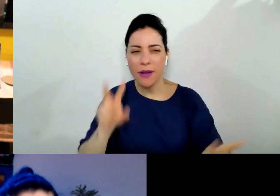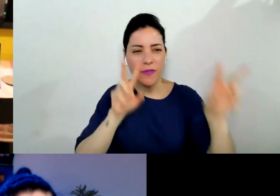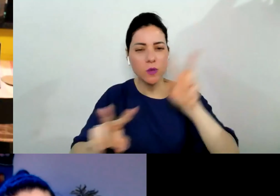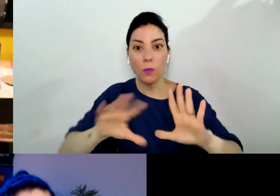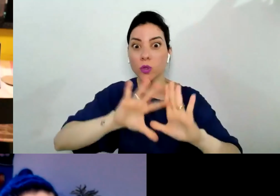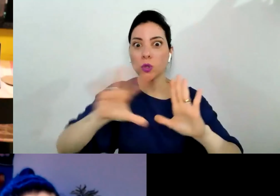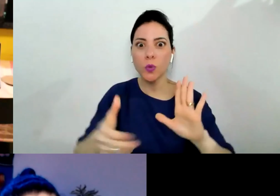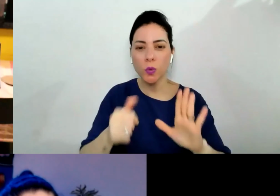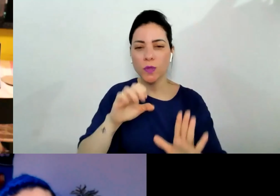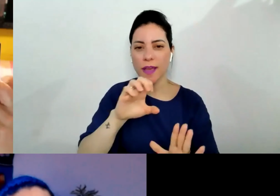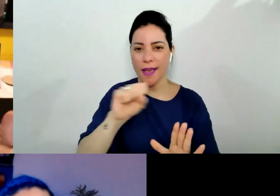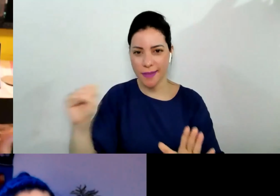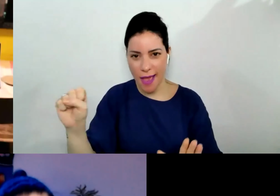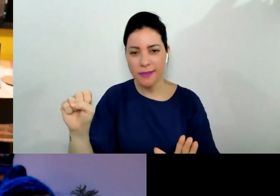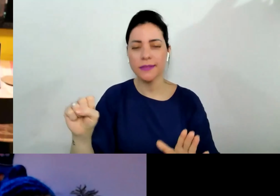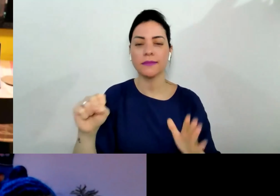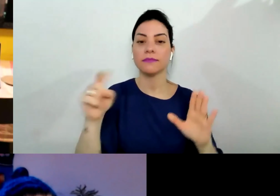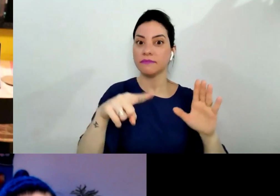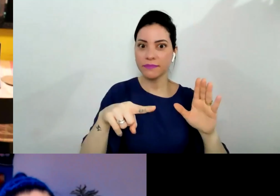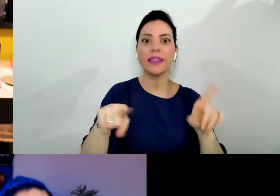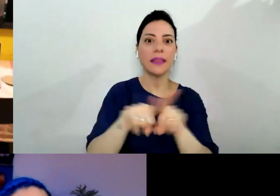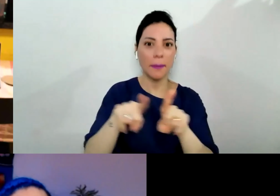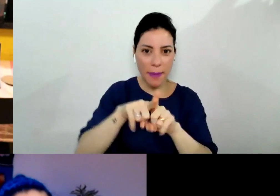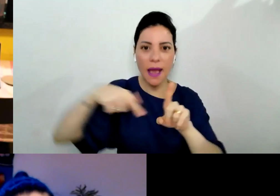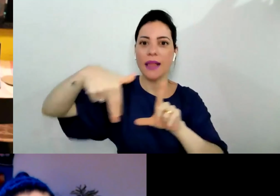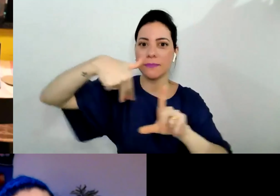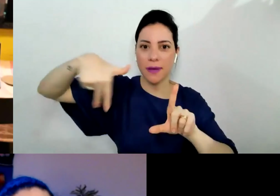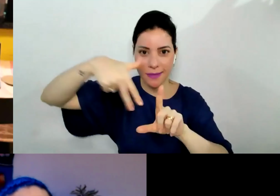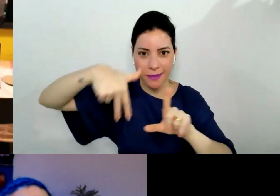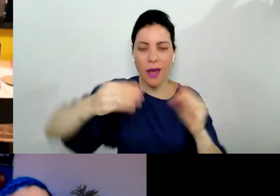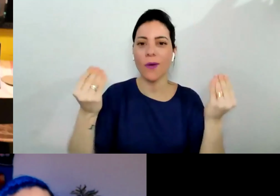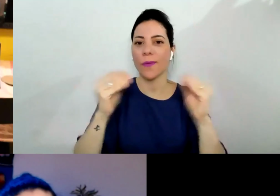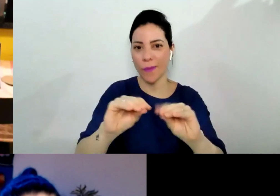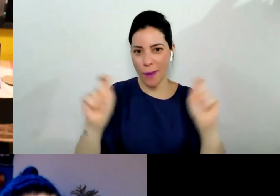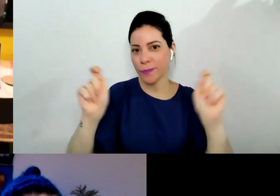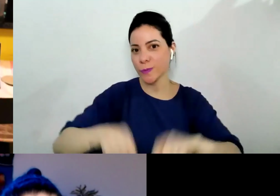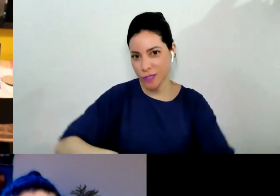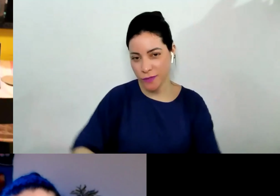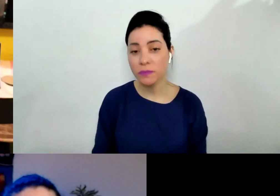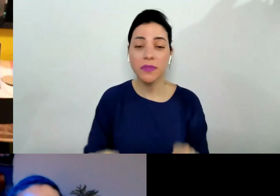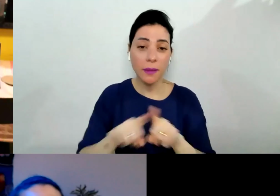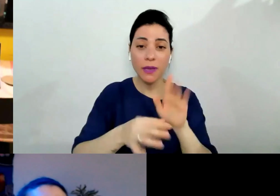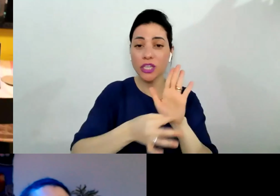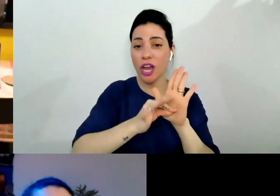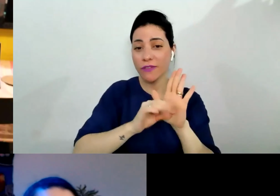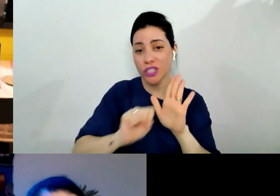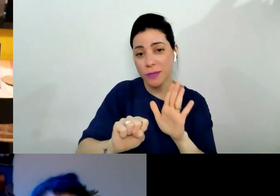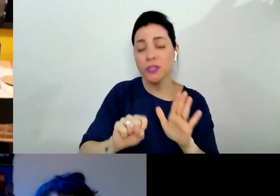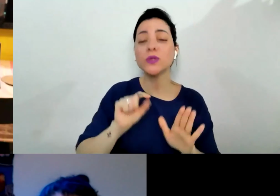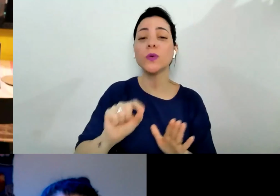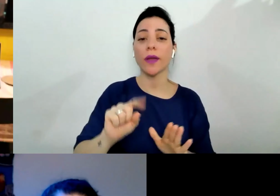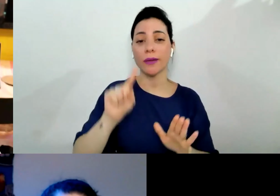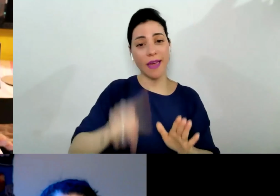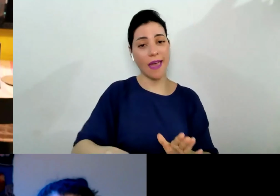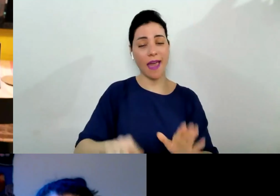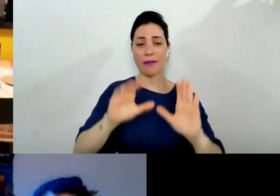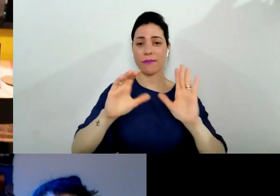CSS todo tudo tudo animações inclusive hoje em dia é possível e James O que é a minha parte comportamental